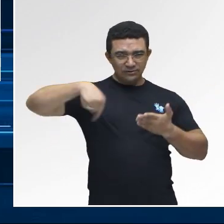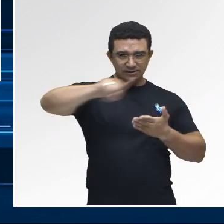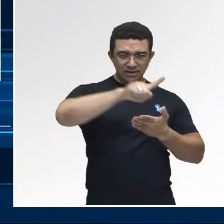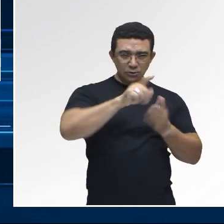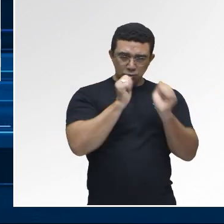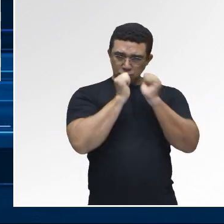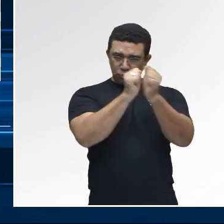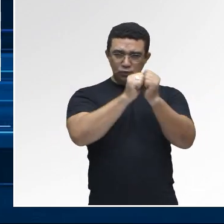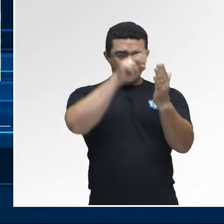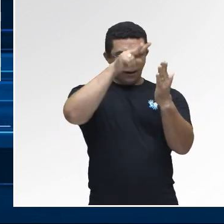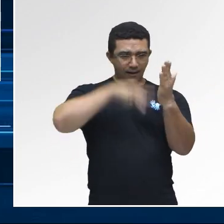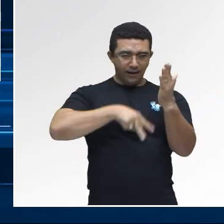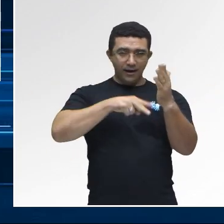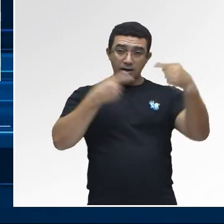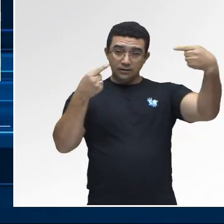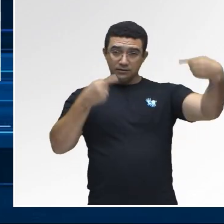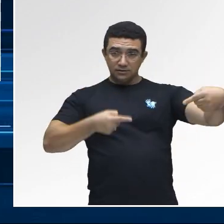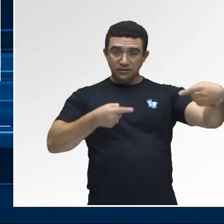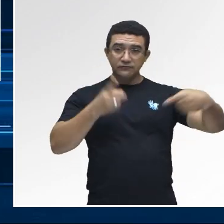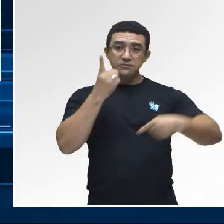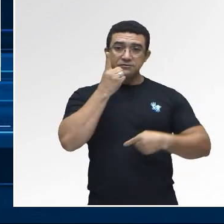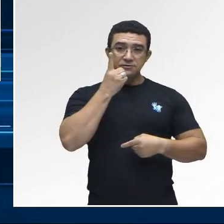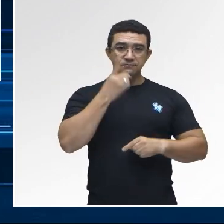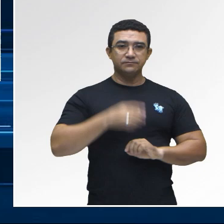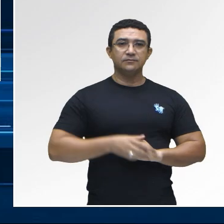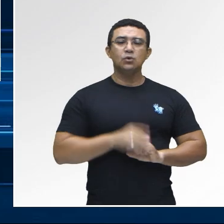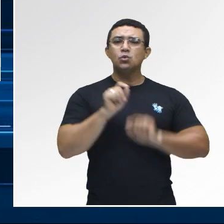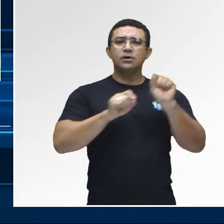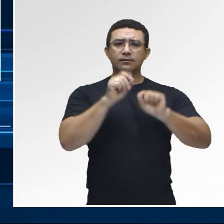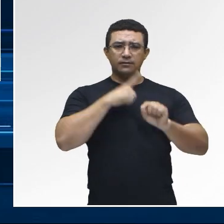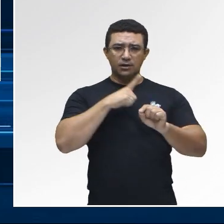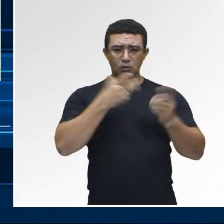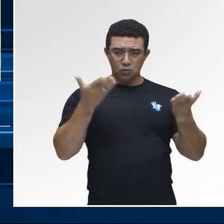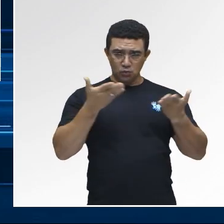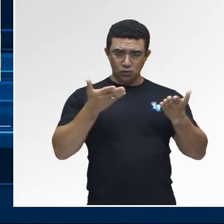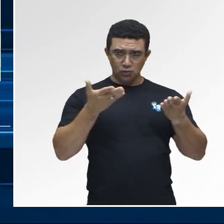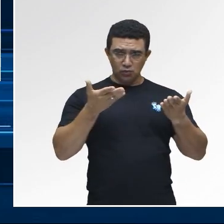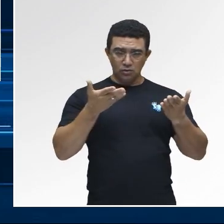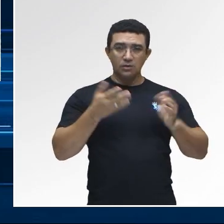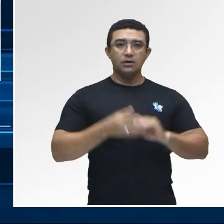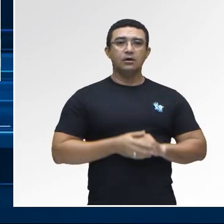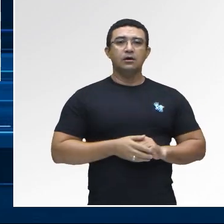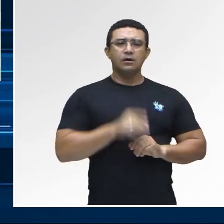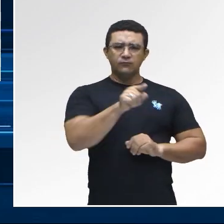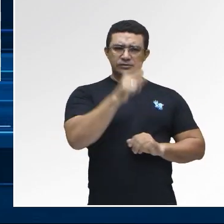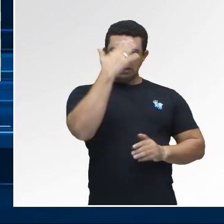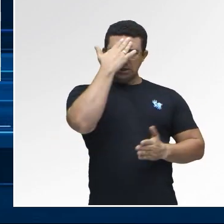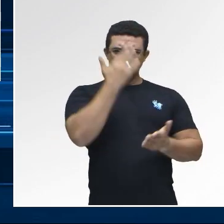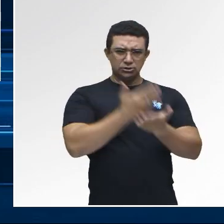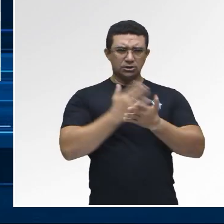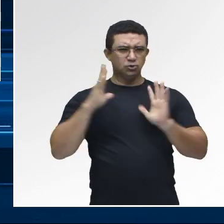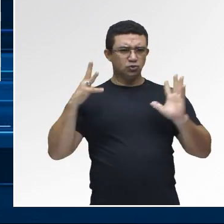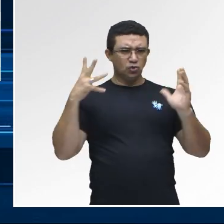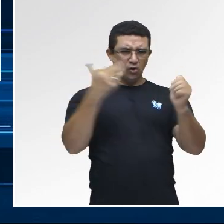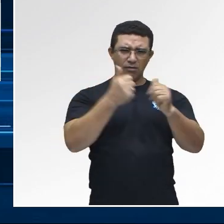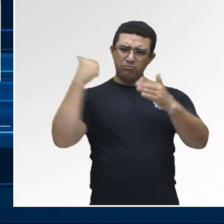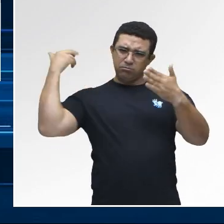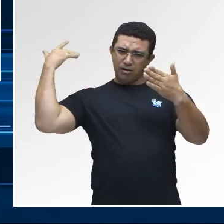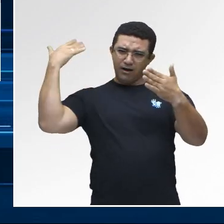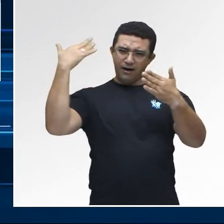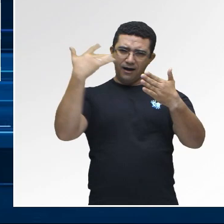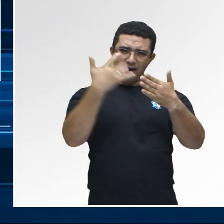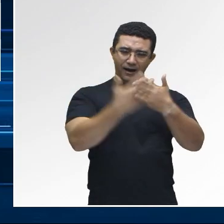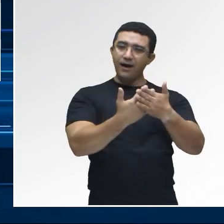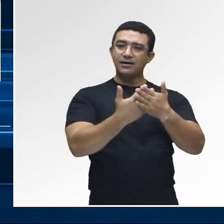leitura do nosso desafio do dia. O que nós temos então aí? Você acredita que em toda a história da humanidade sempre